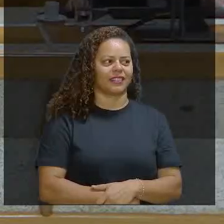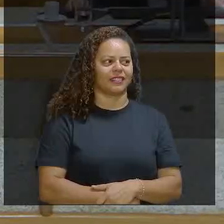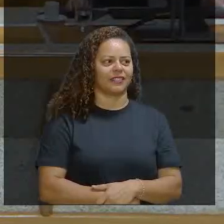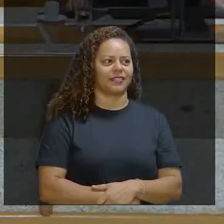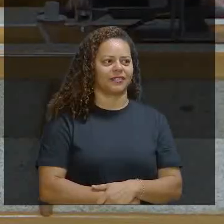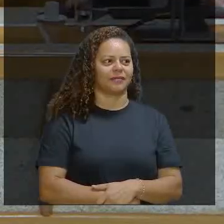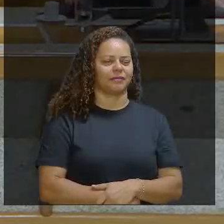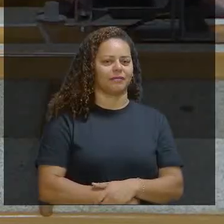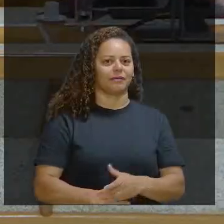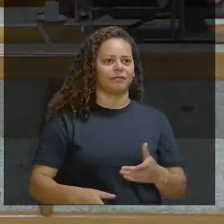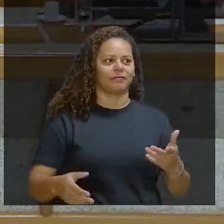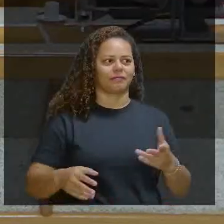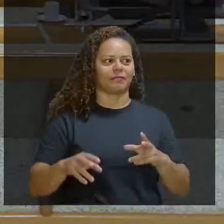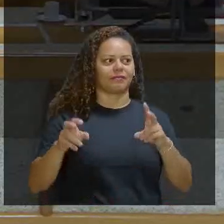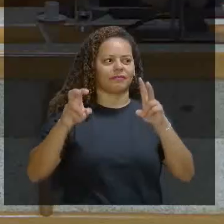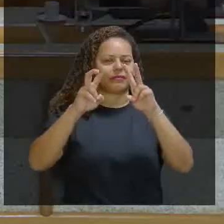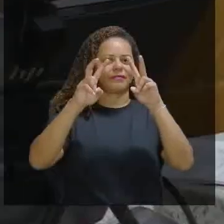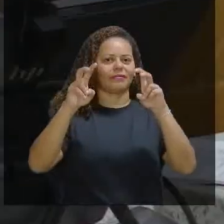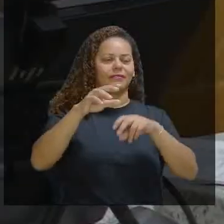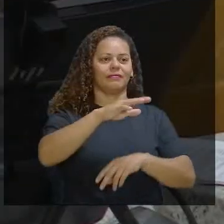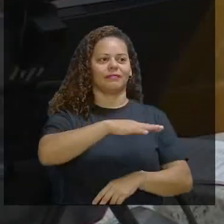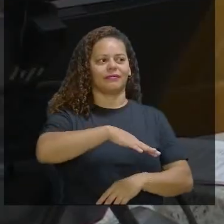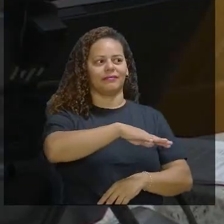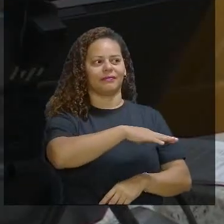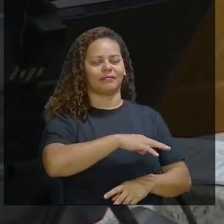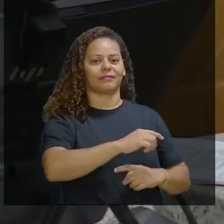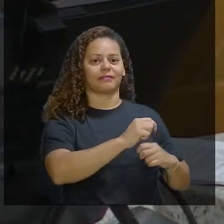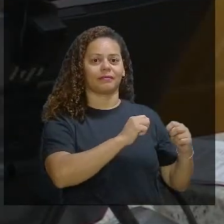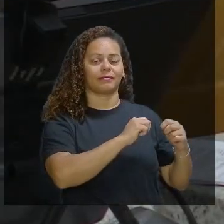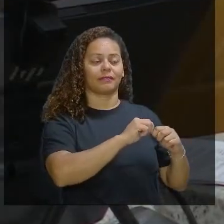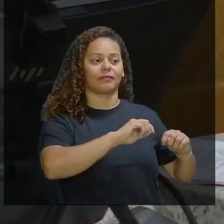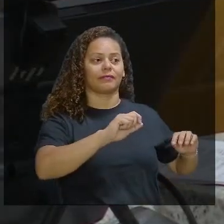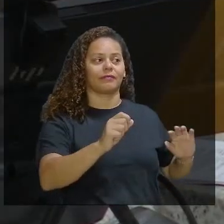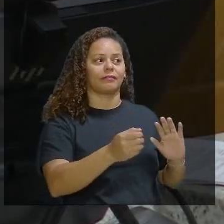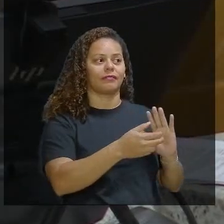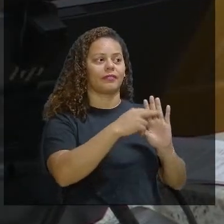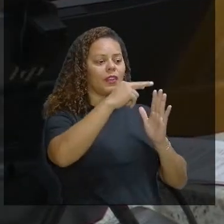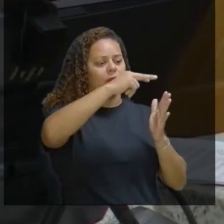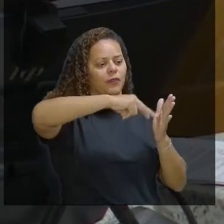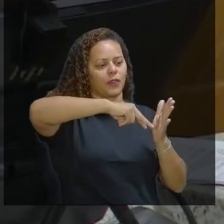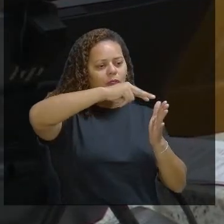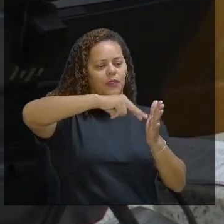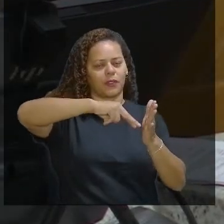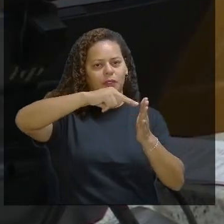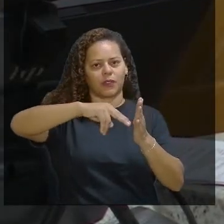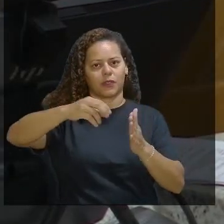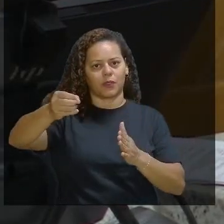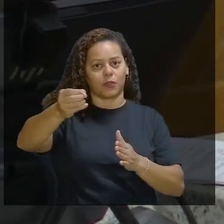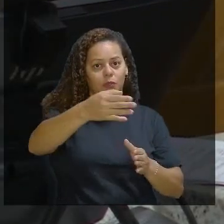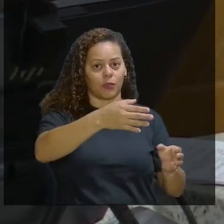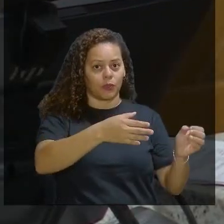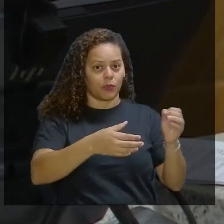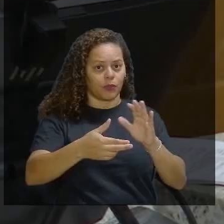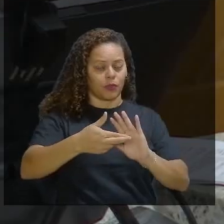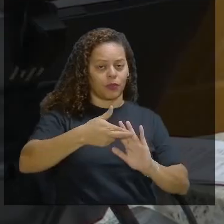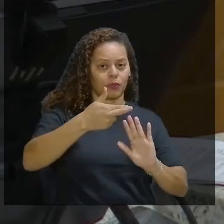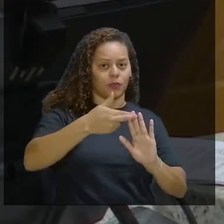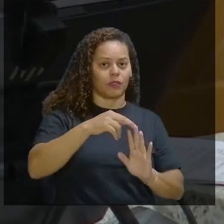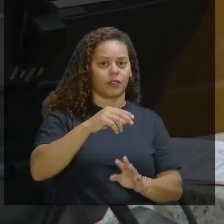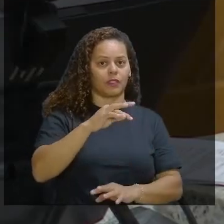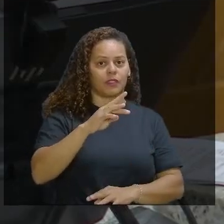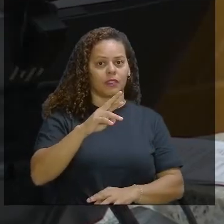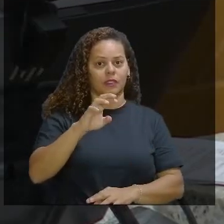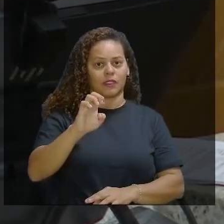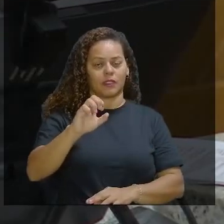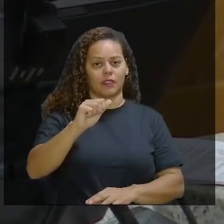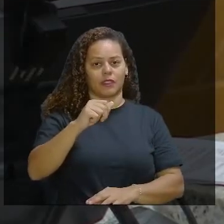Trata-se de procedimento administrativo instaurado com vistas a Foco no desembargador Carmo Antônio. REAP,